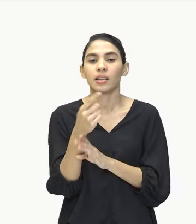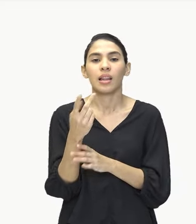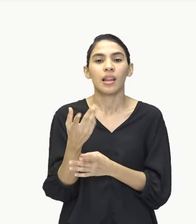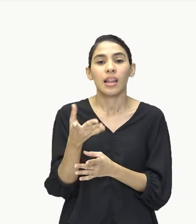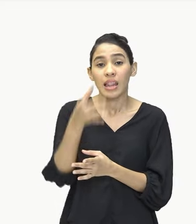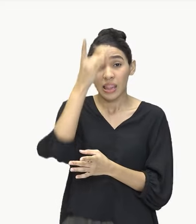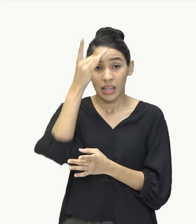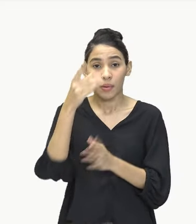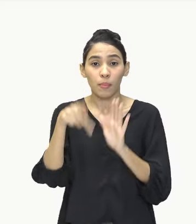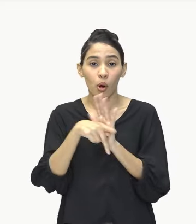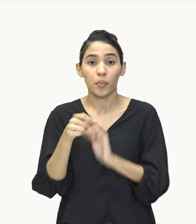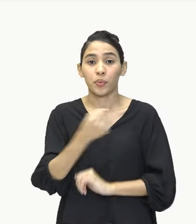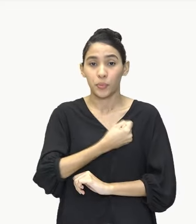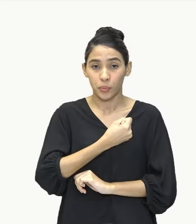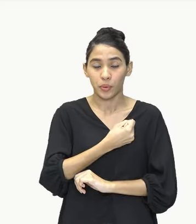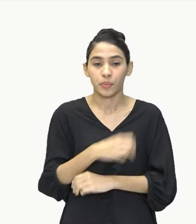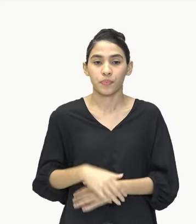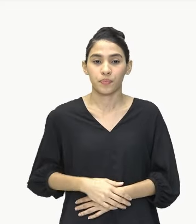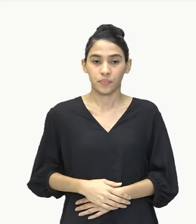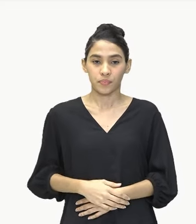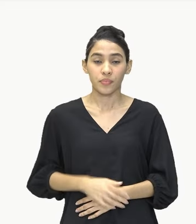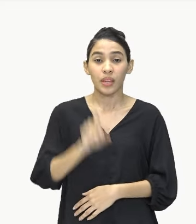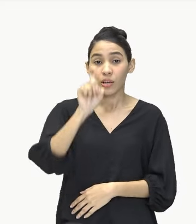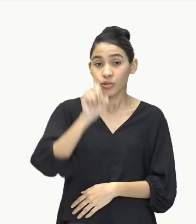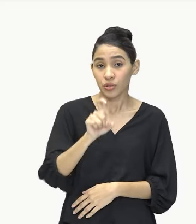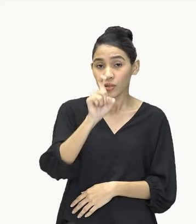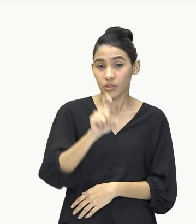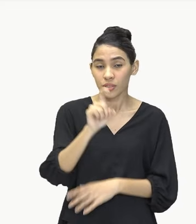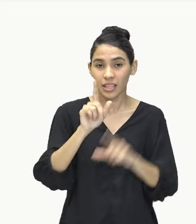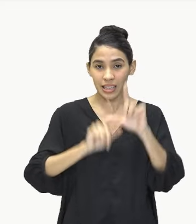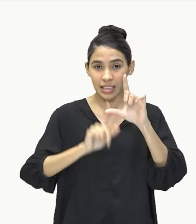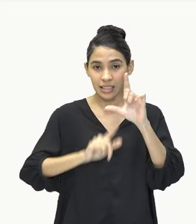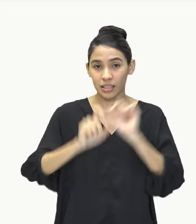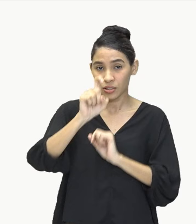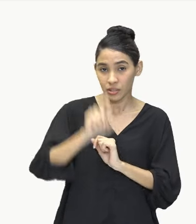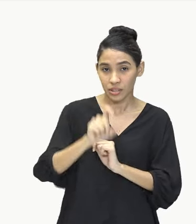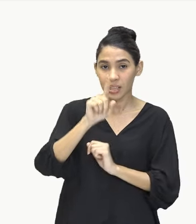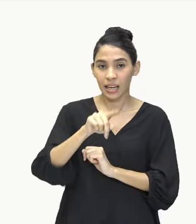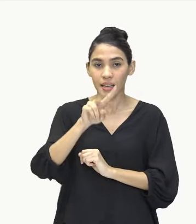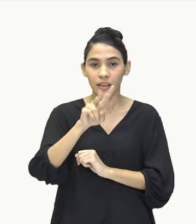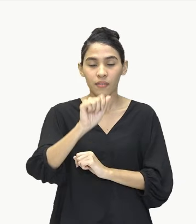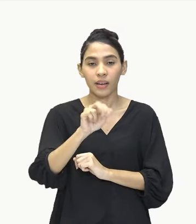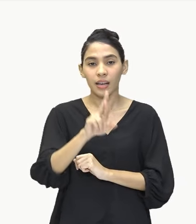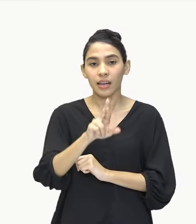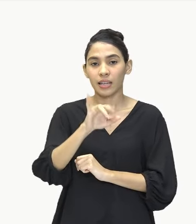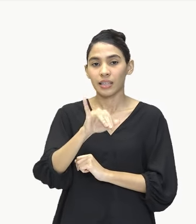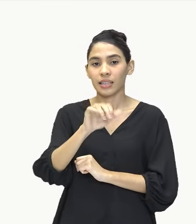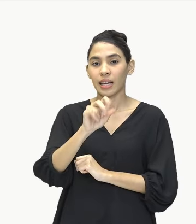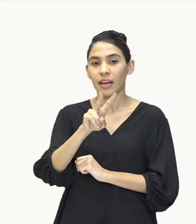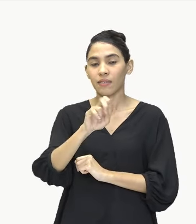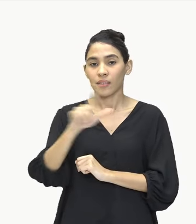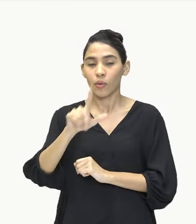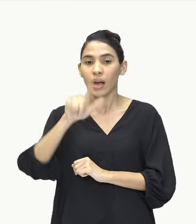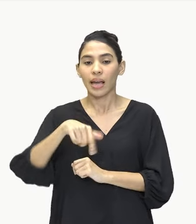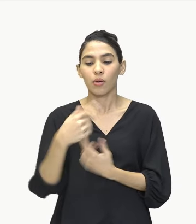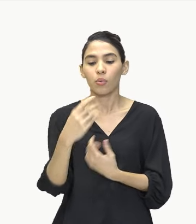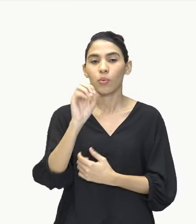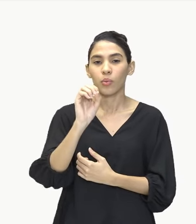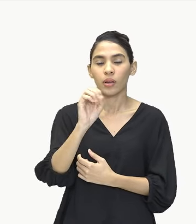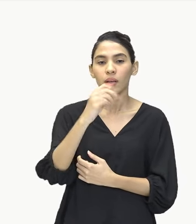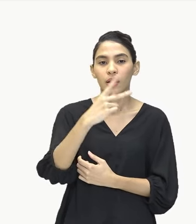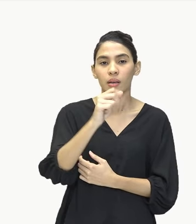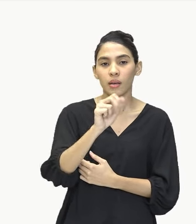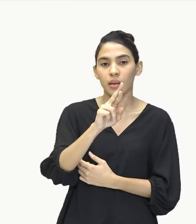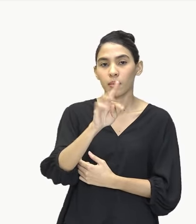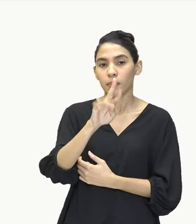a um número. X é a variável. X vai ser ali a nossa parte literal também,